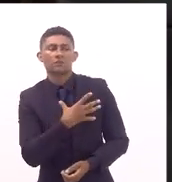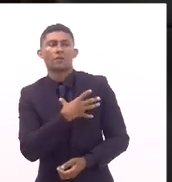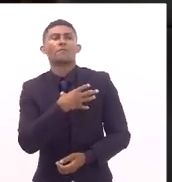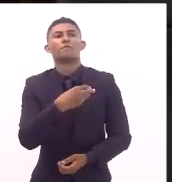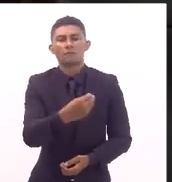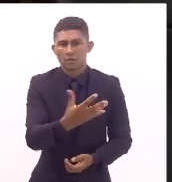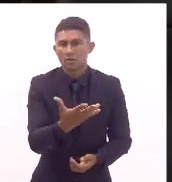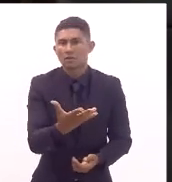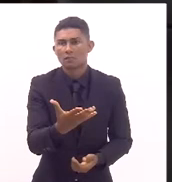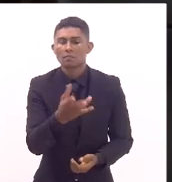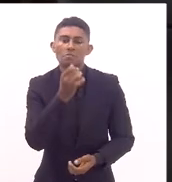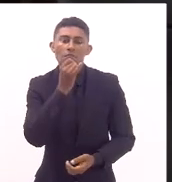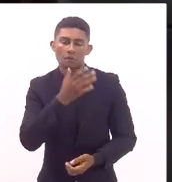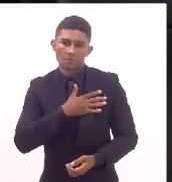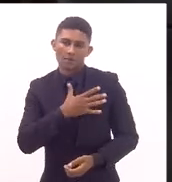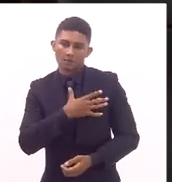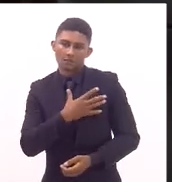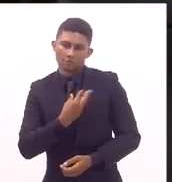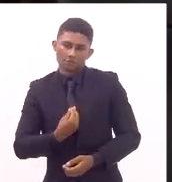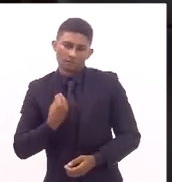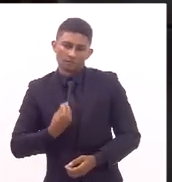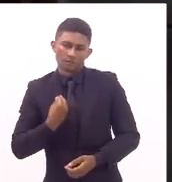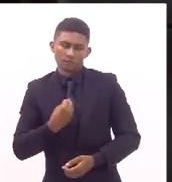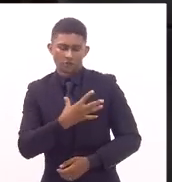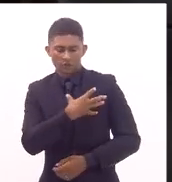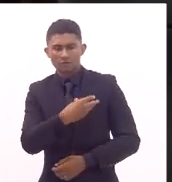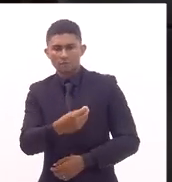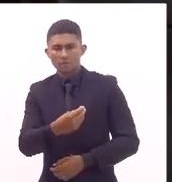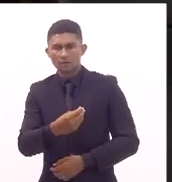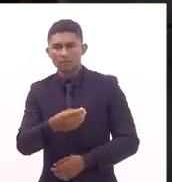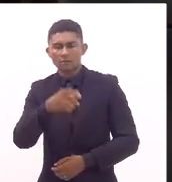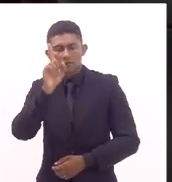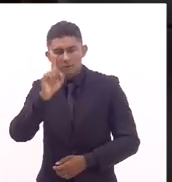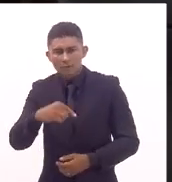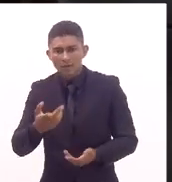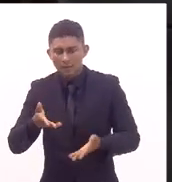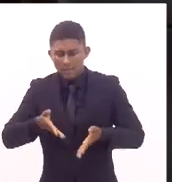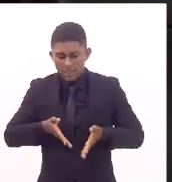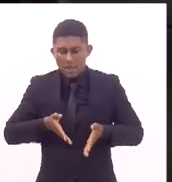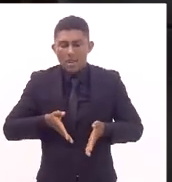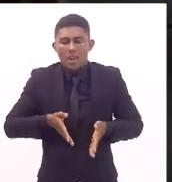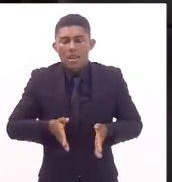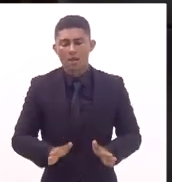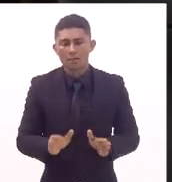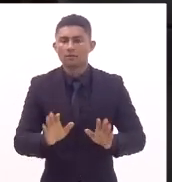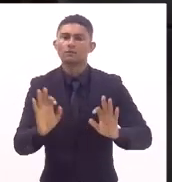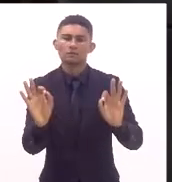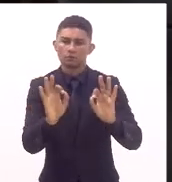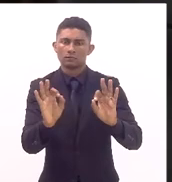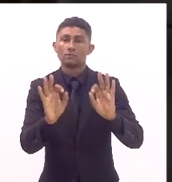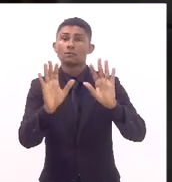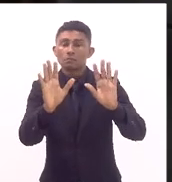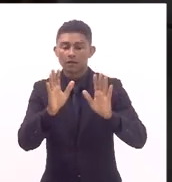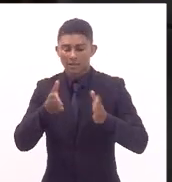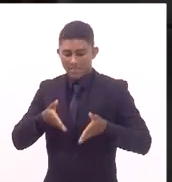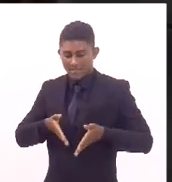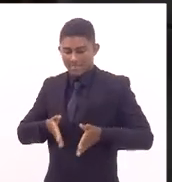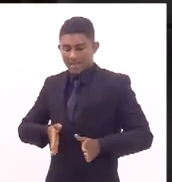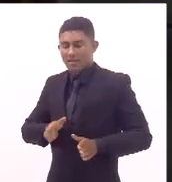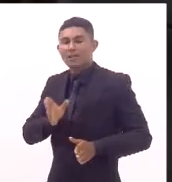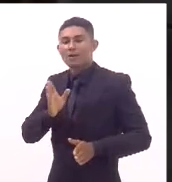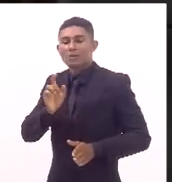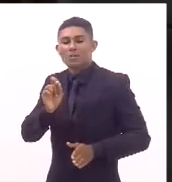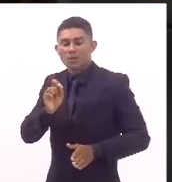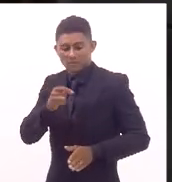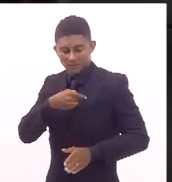filhas pelo menos na minha vida que não nasceram na nossas entranhas mas que nasceram no nosso coração